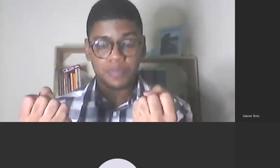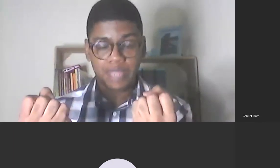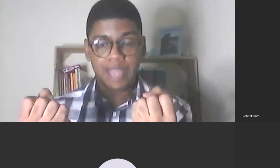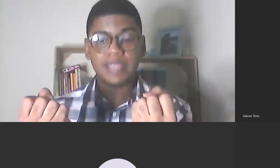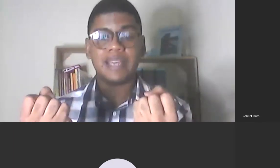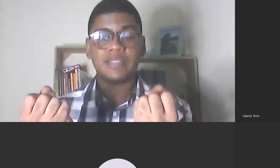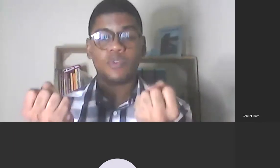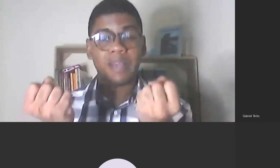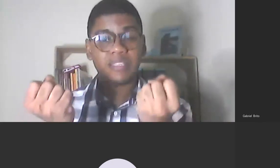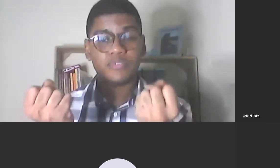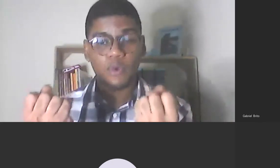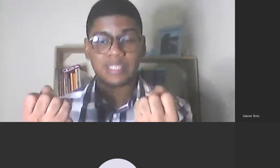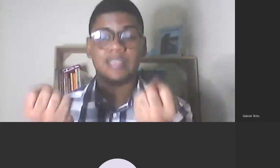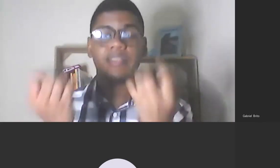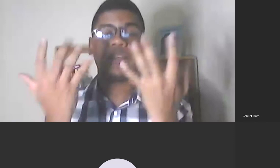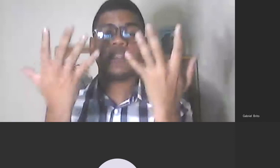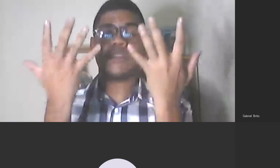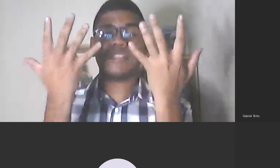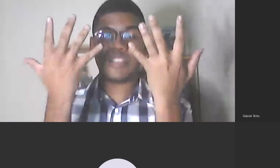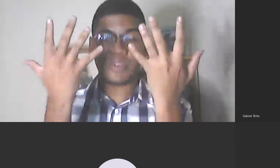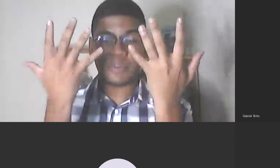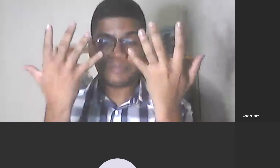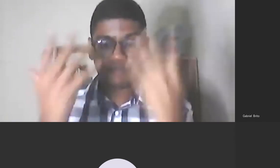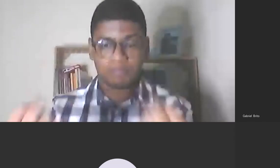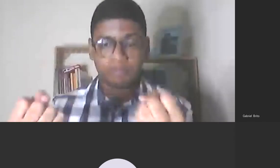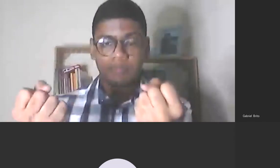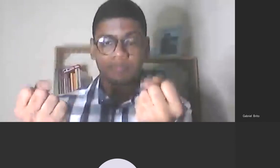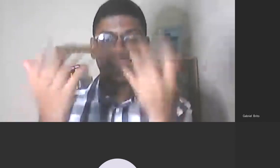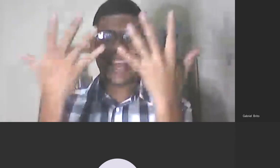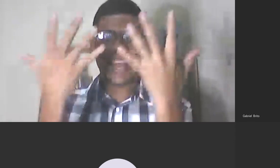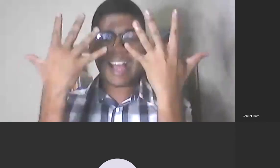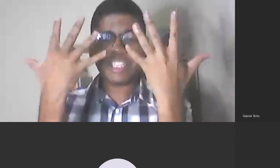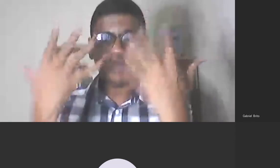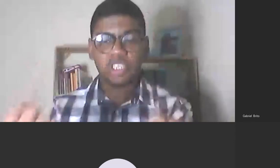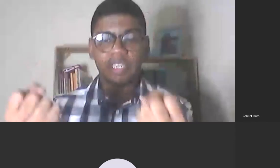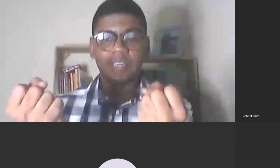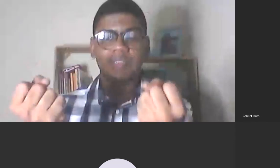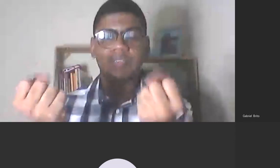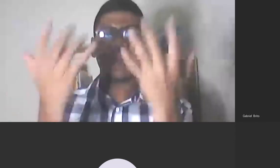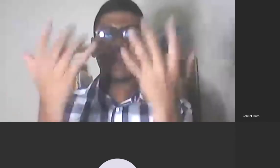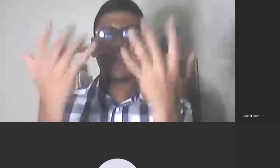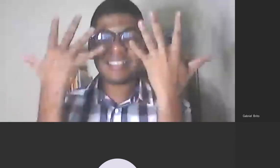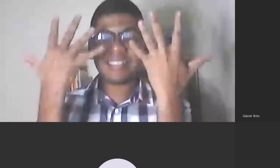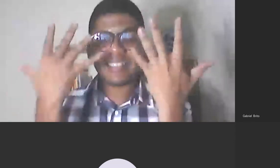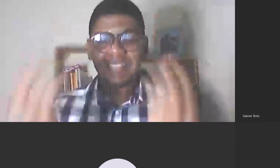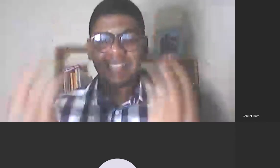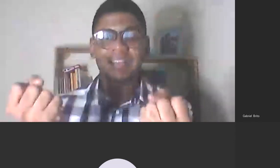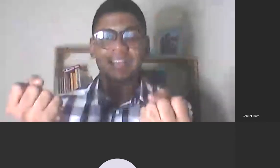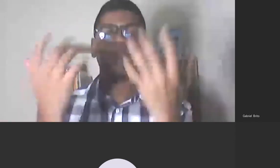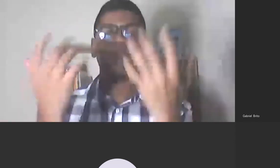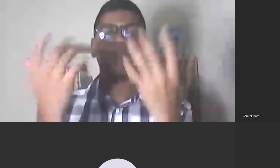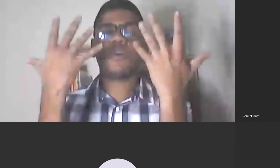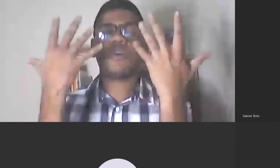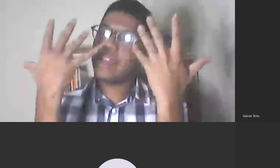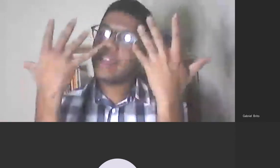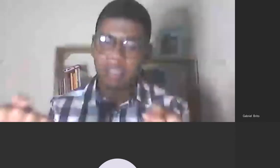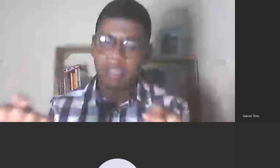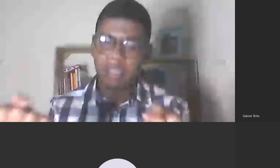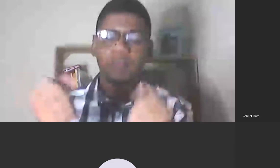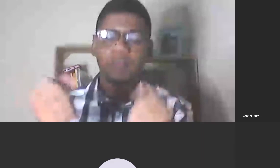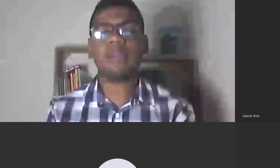rápido, tá? E com mais força. Então você faz, ó, admitir, aceitar